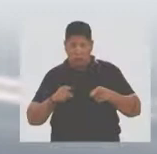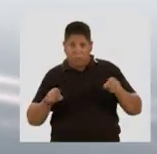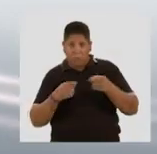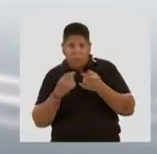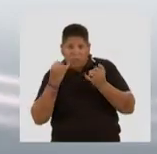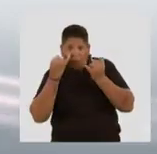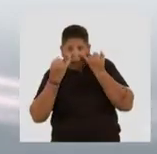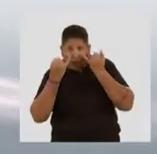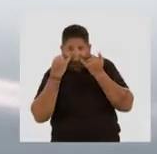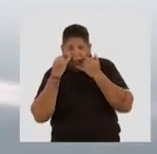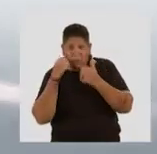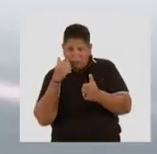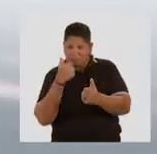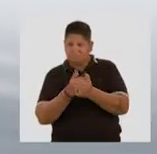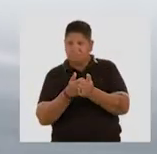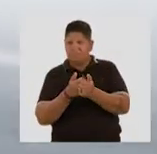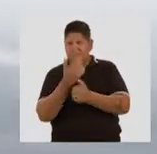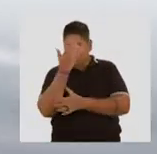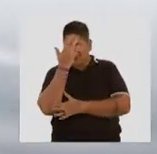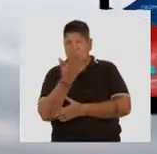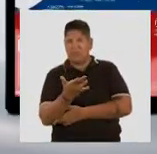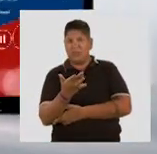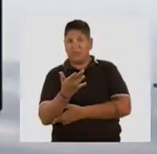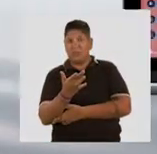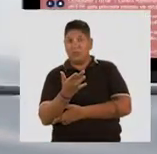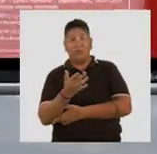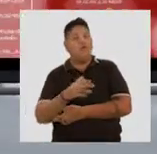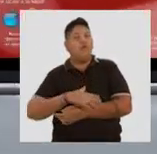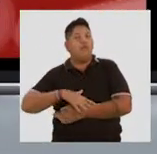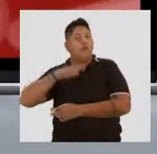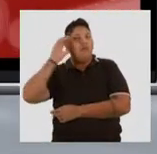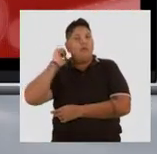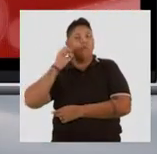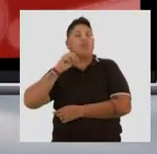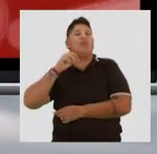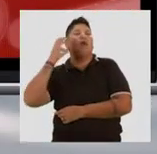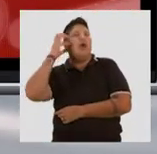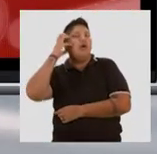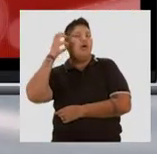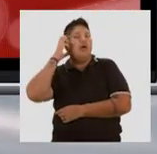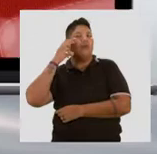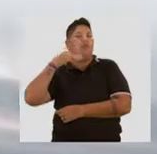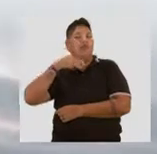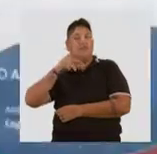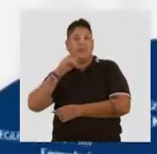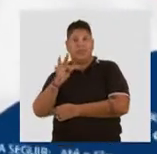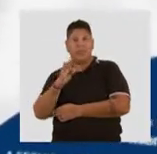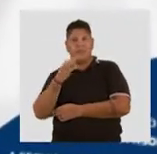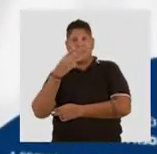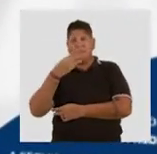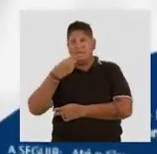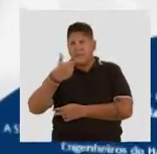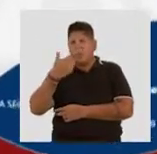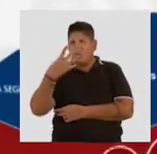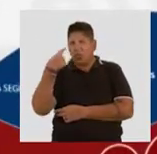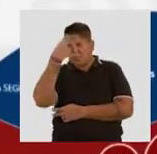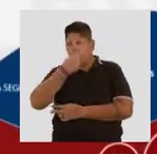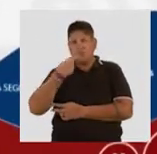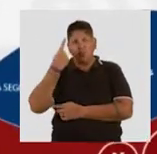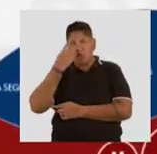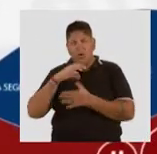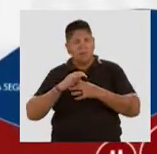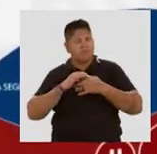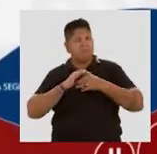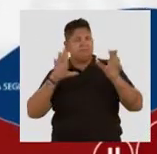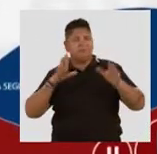Música e informação na palma da sua mão e no computador. Ouça a Rádio MPT 24 horas no ar, onde você